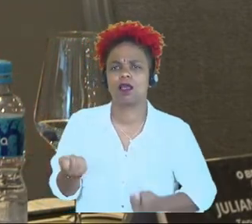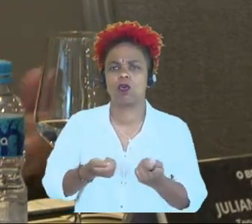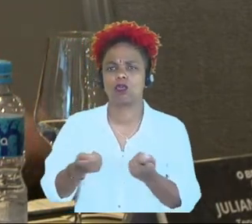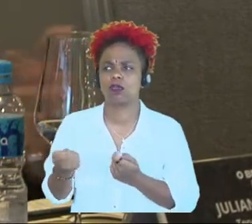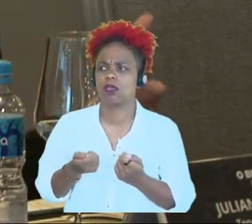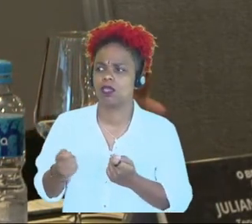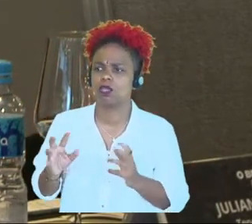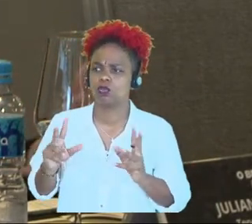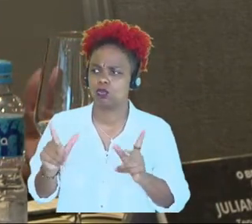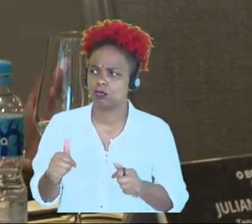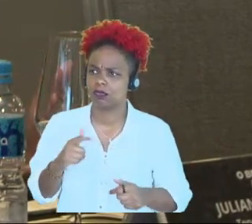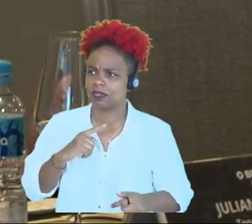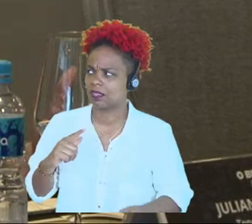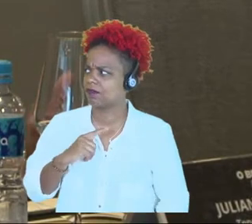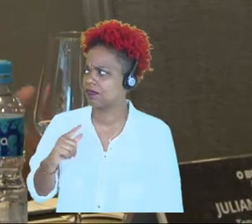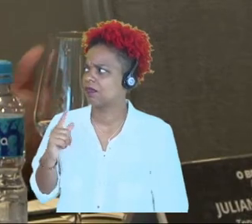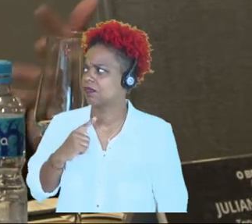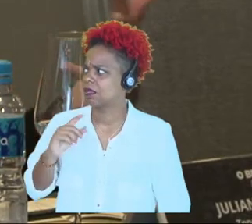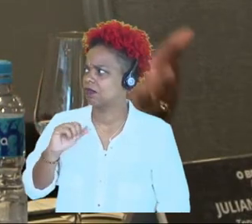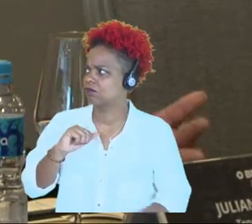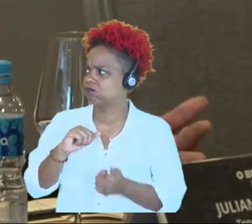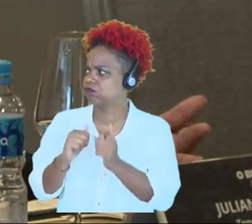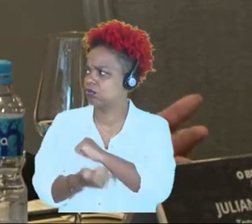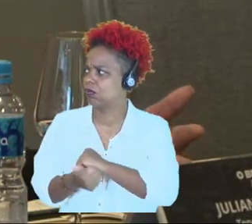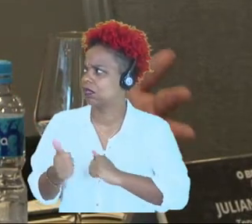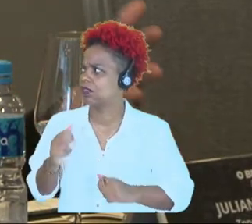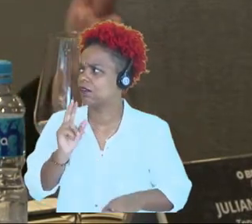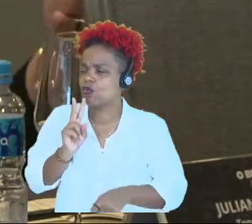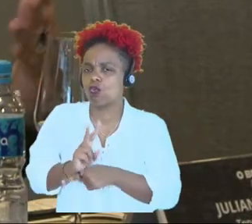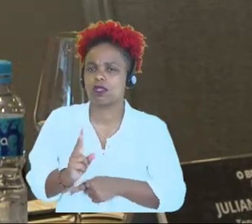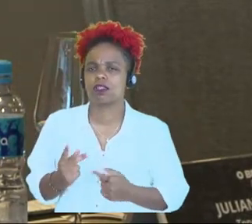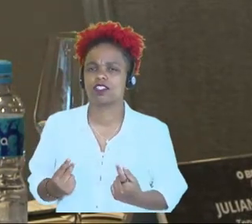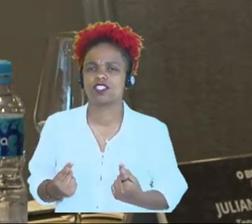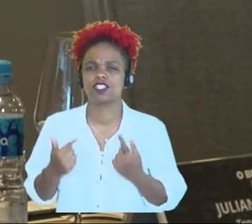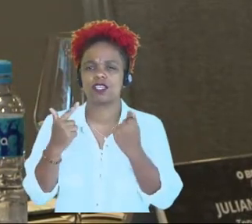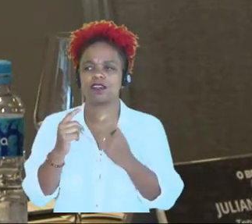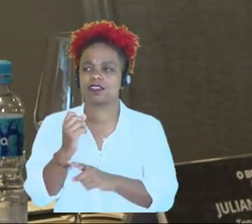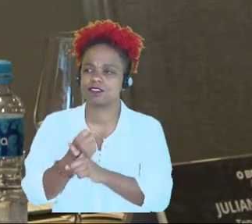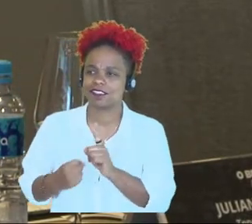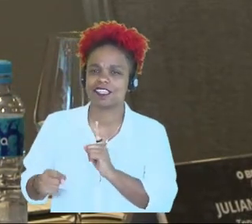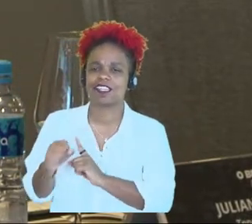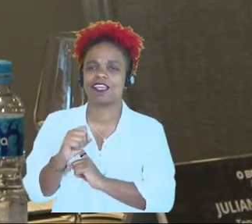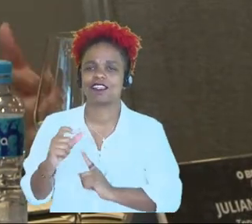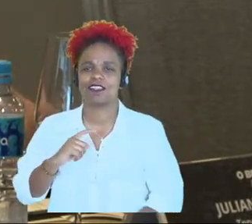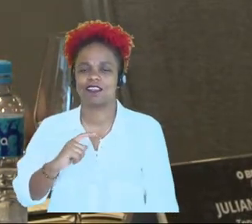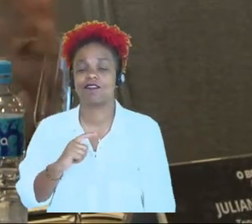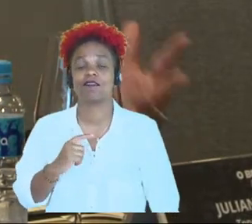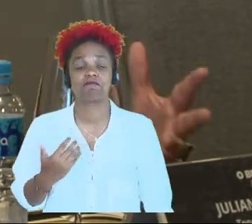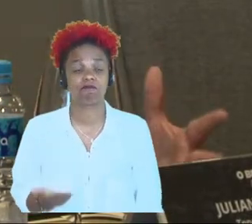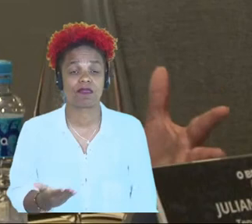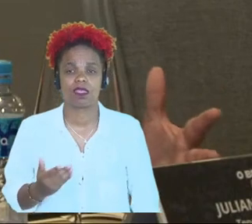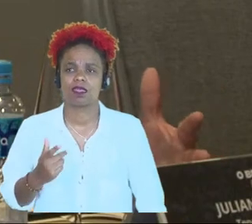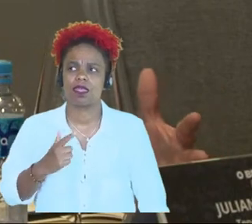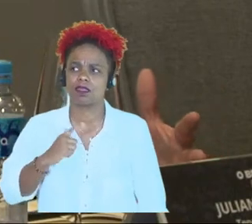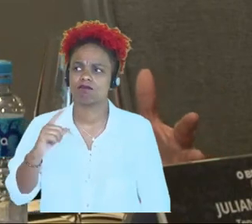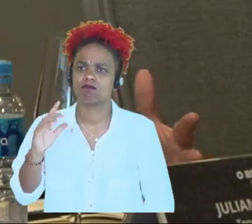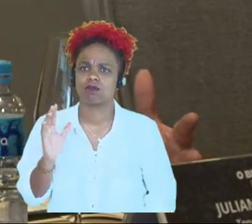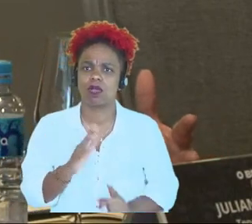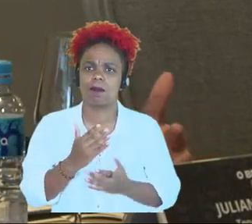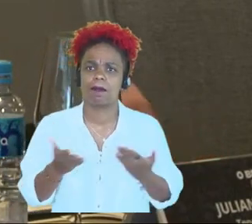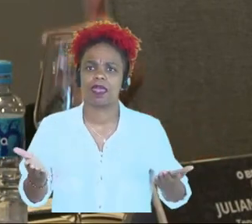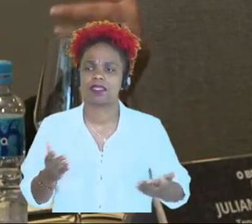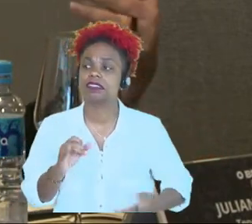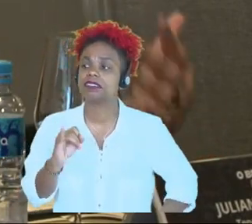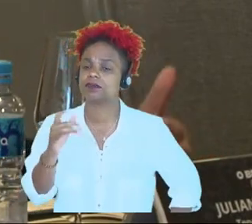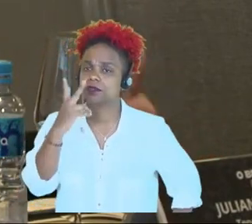ajuste por ter ajuste, não é isso. É porque quem cuida do dinheiro acaba cuidando da sociedade. Né? Não existe quem é mais afetado quando a gente tem